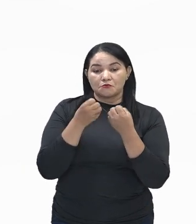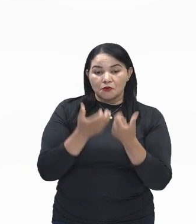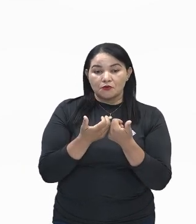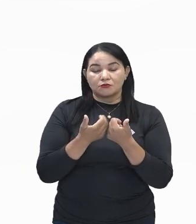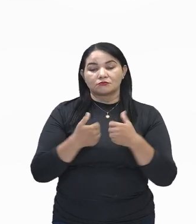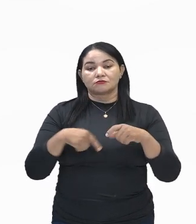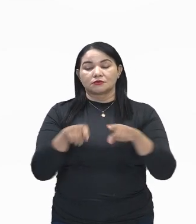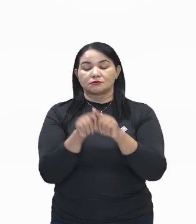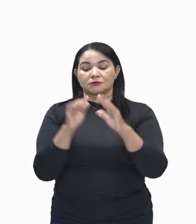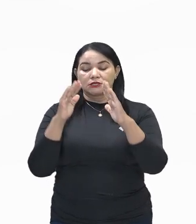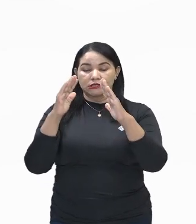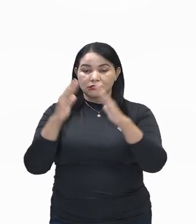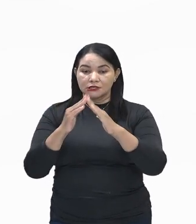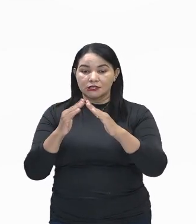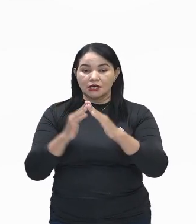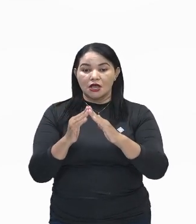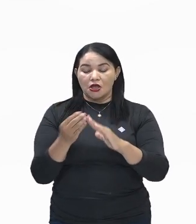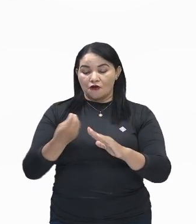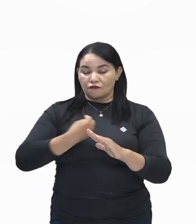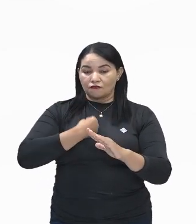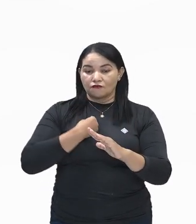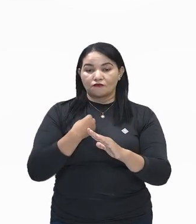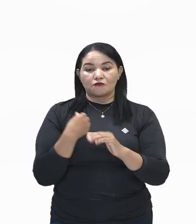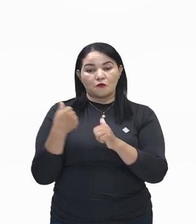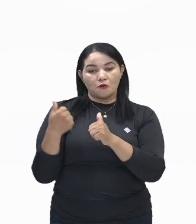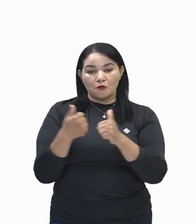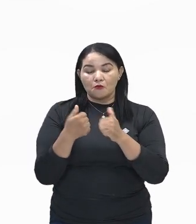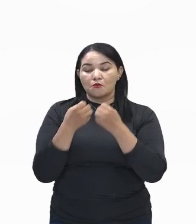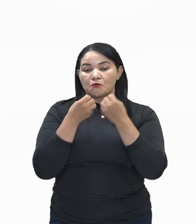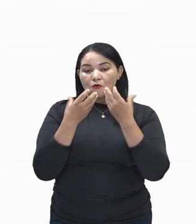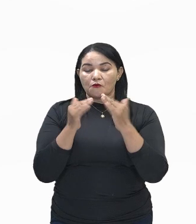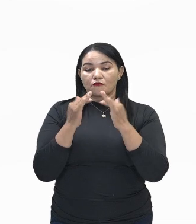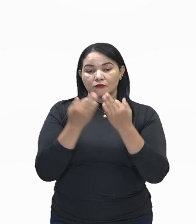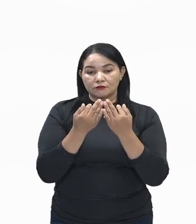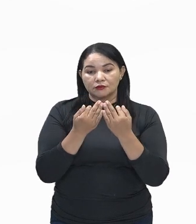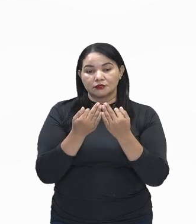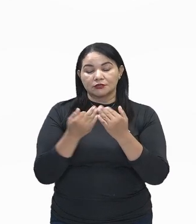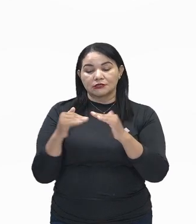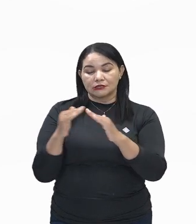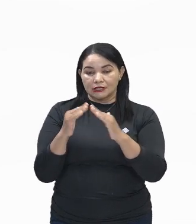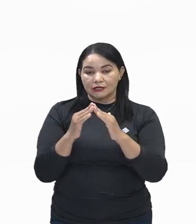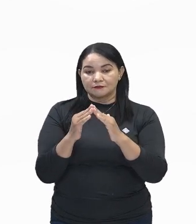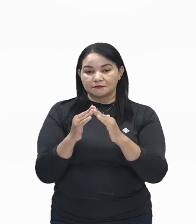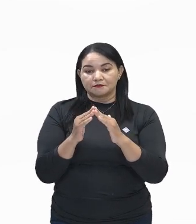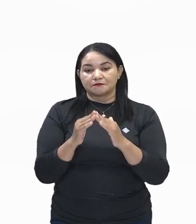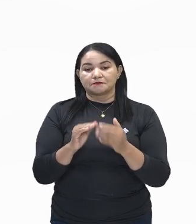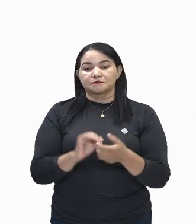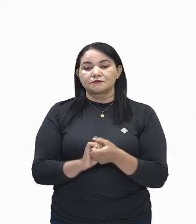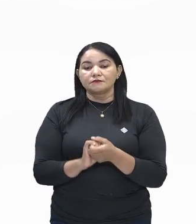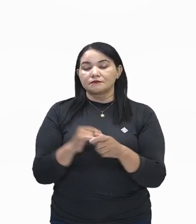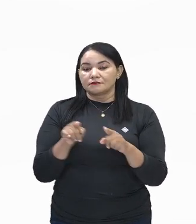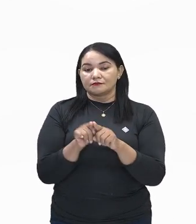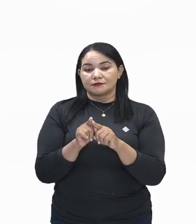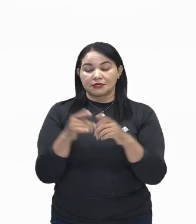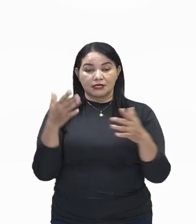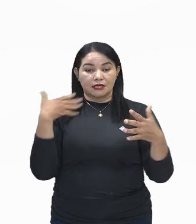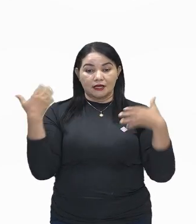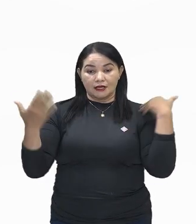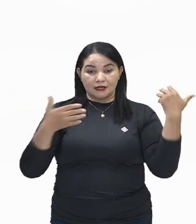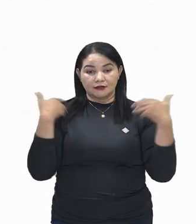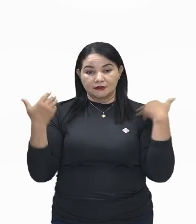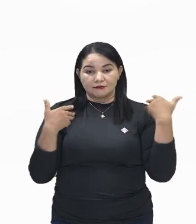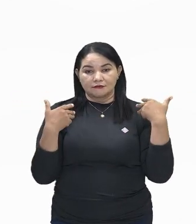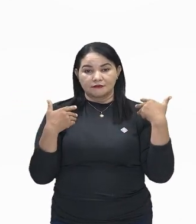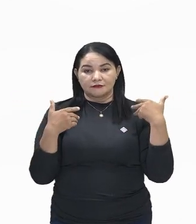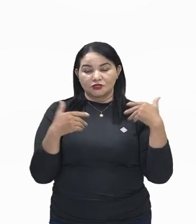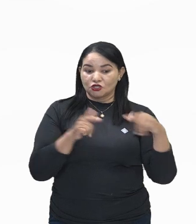moradia para viver com sua família, um lar, né, que nós chamamos, o lazer, não só